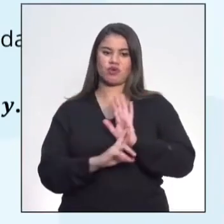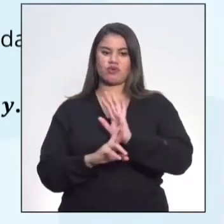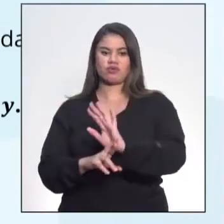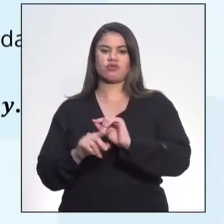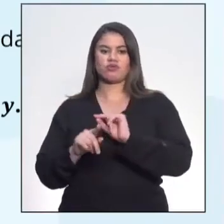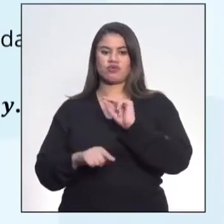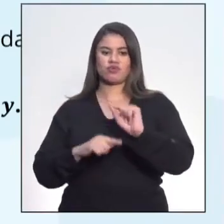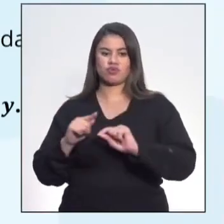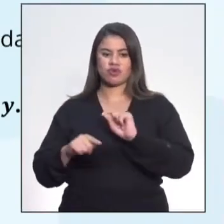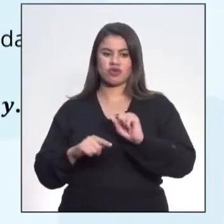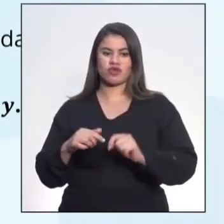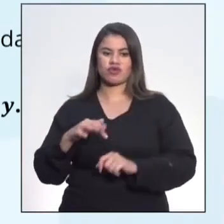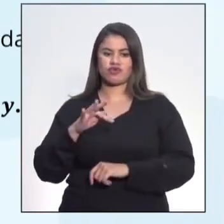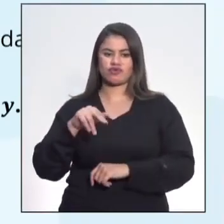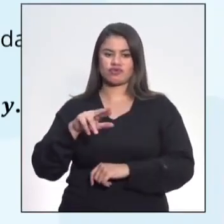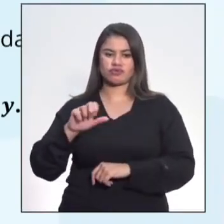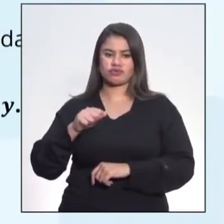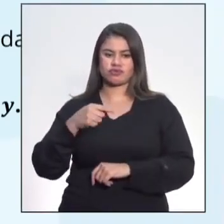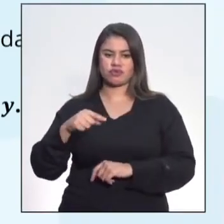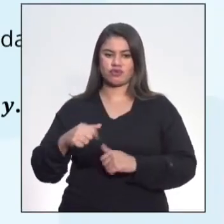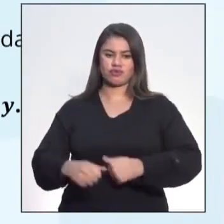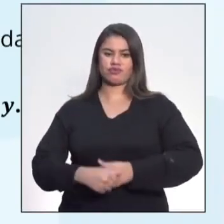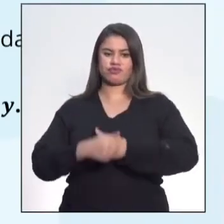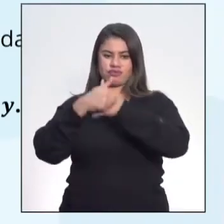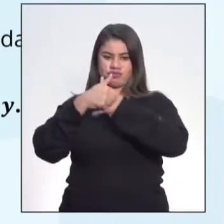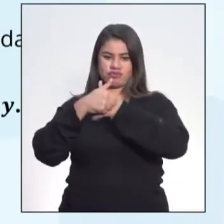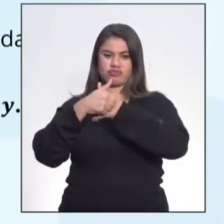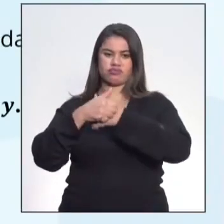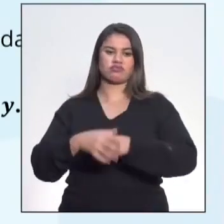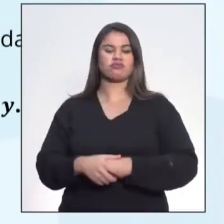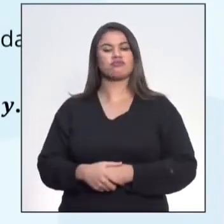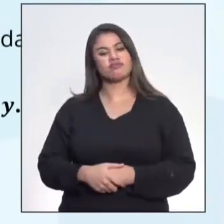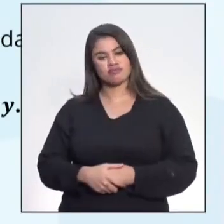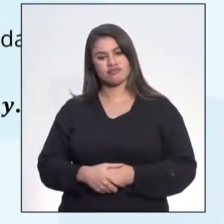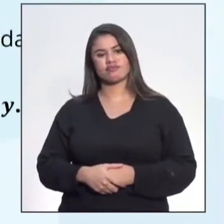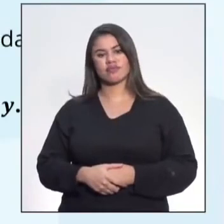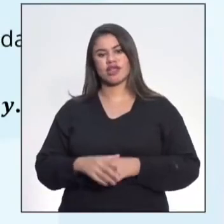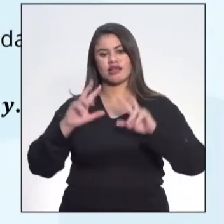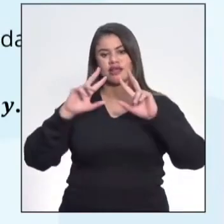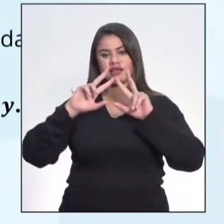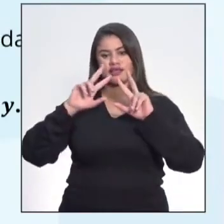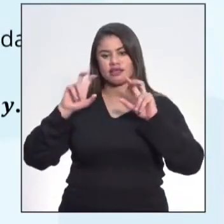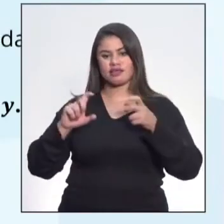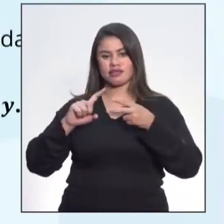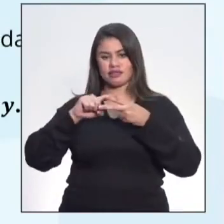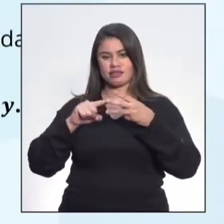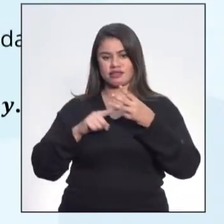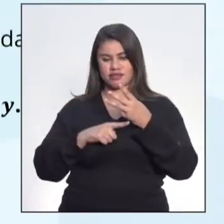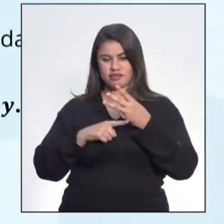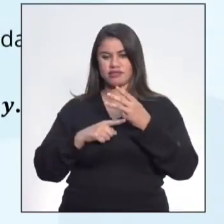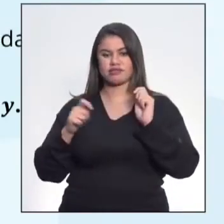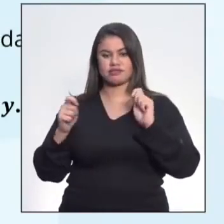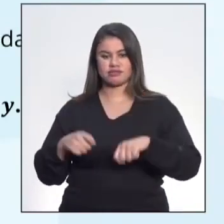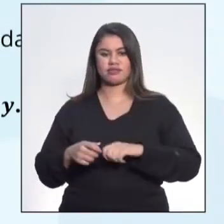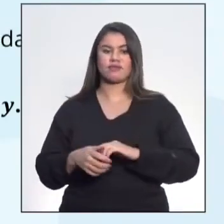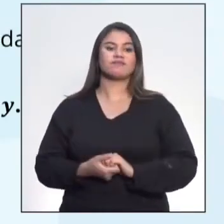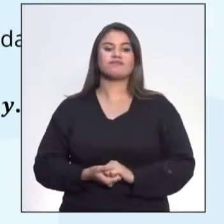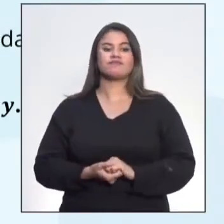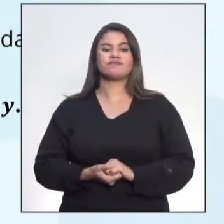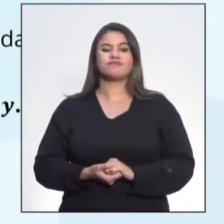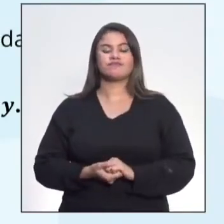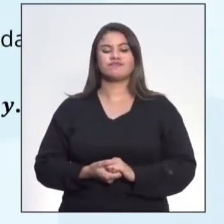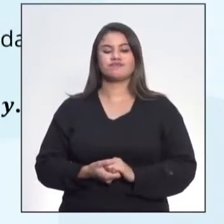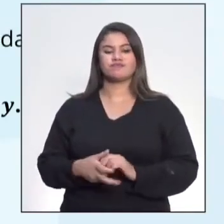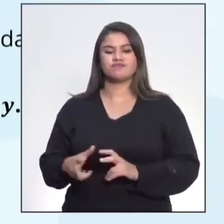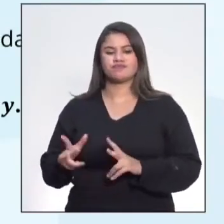quê? Função do primeiro grau, função polinomial do primeiro grau, ou a famosa função afim. Bom, se vocês perceberem, eu coloquei